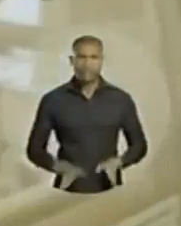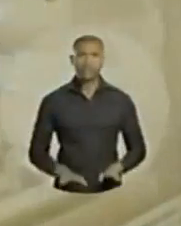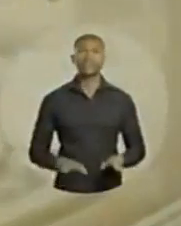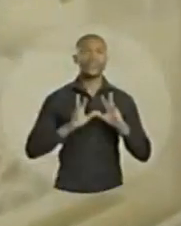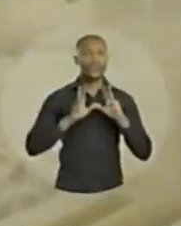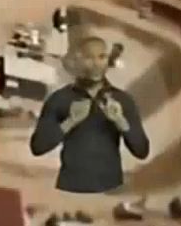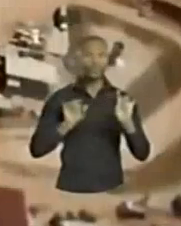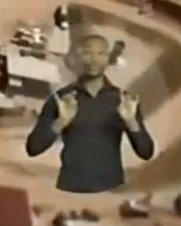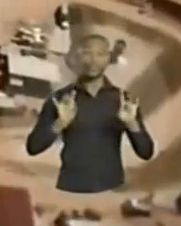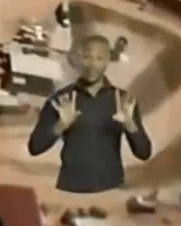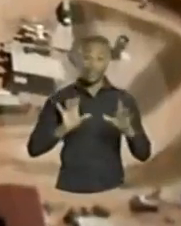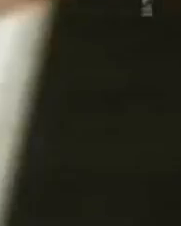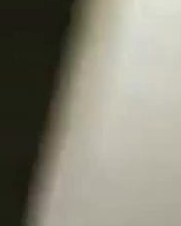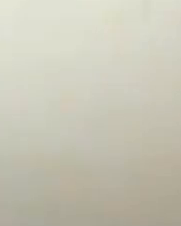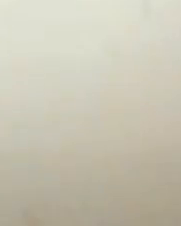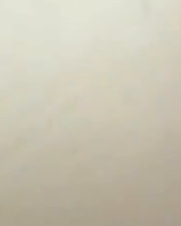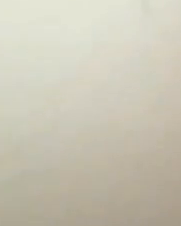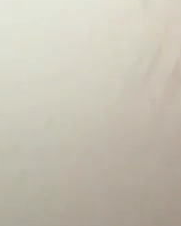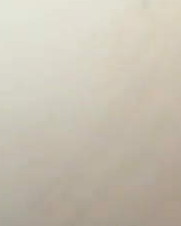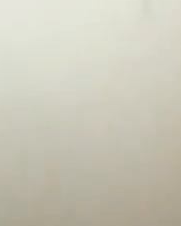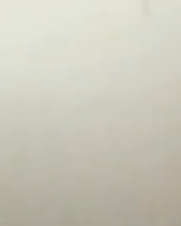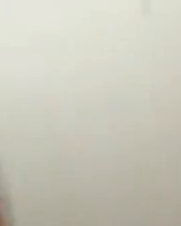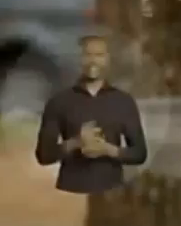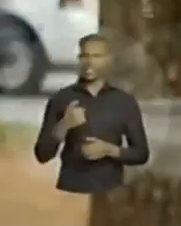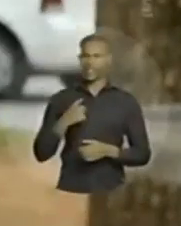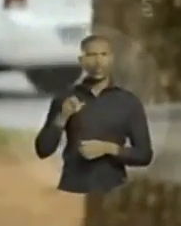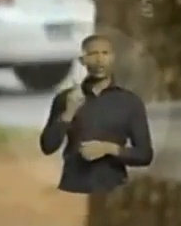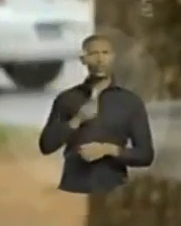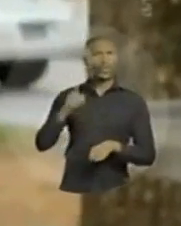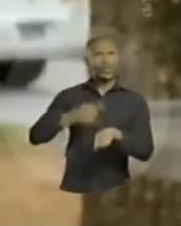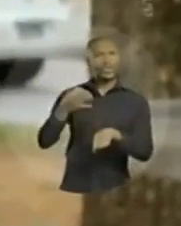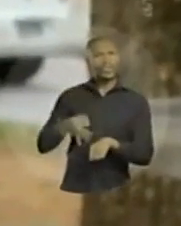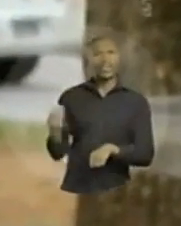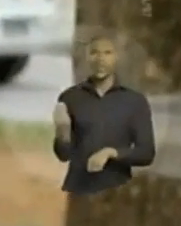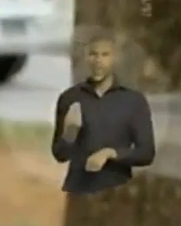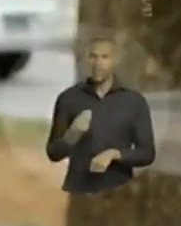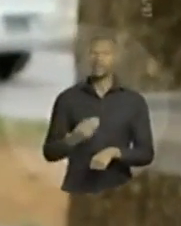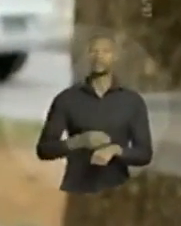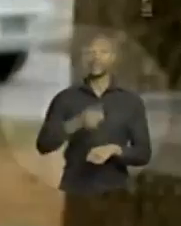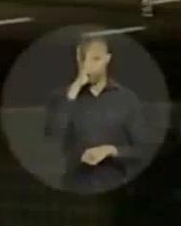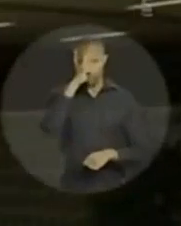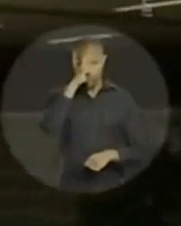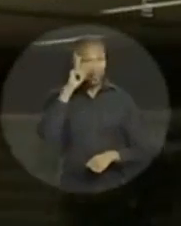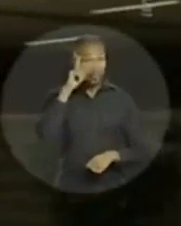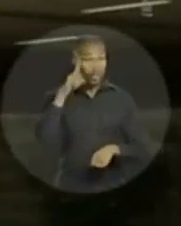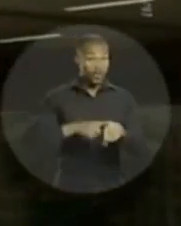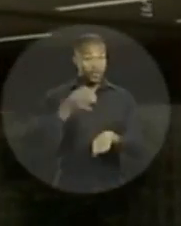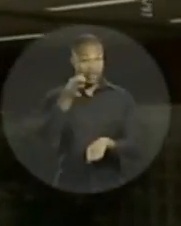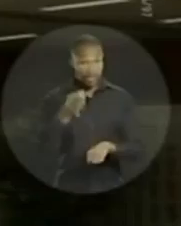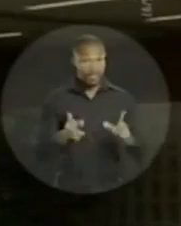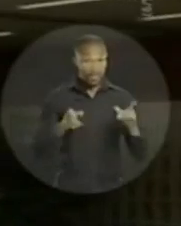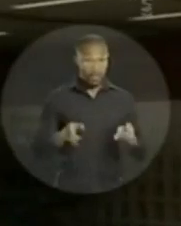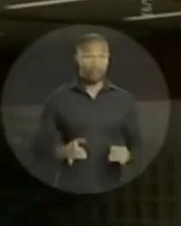maternidade e todas as especialidades. Eu nunca utilizei a Hora Certa. Como funciona? Os hospitais dia da rede